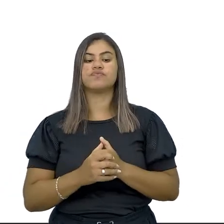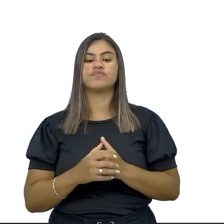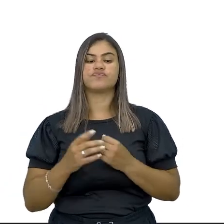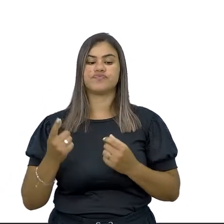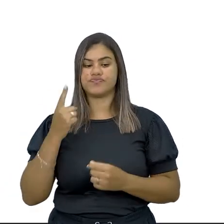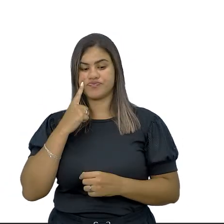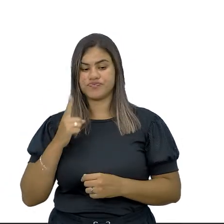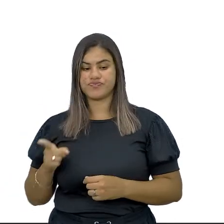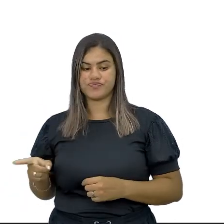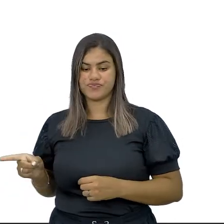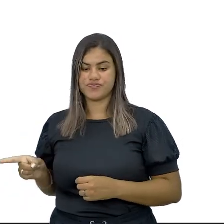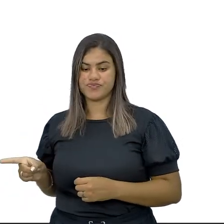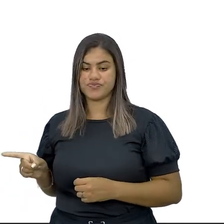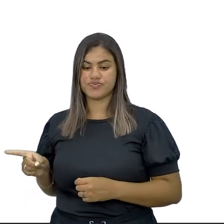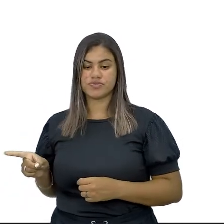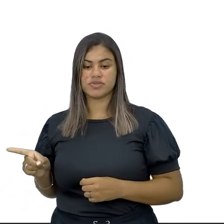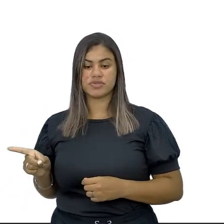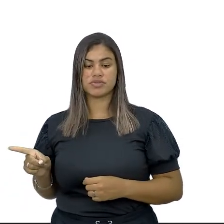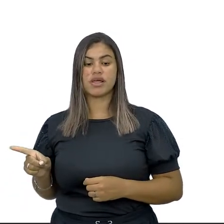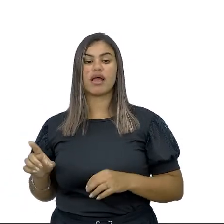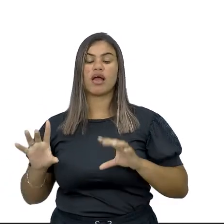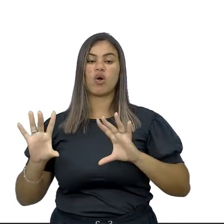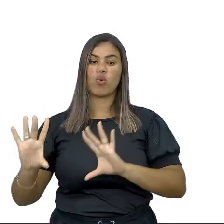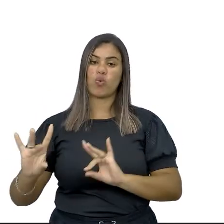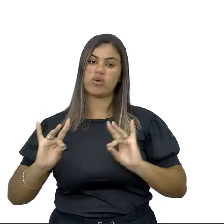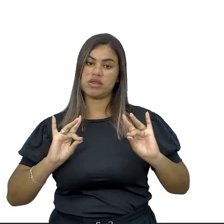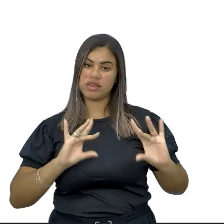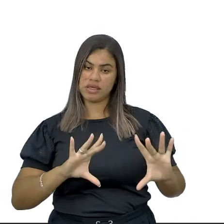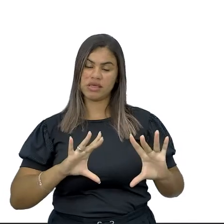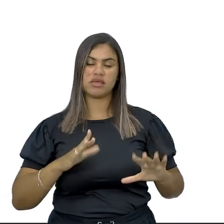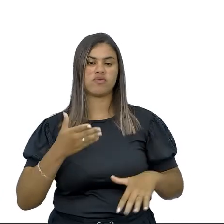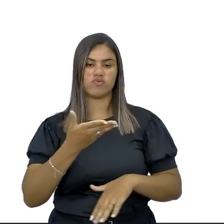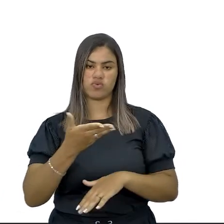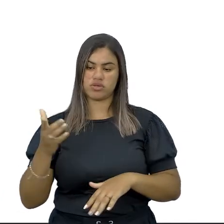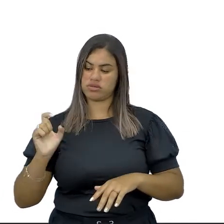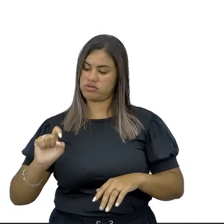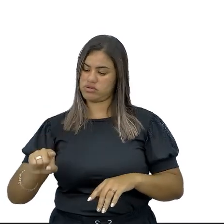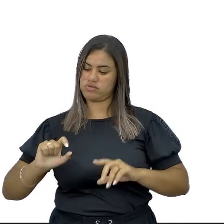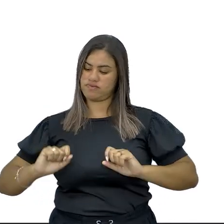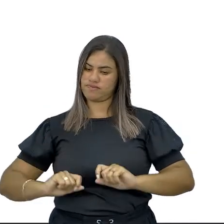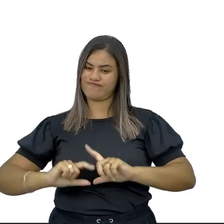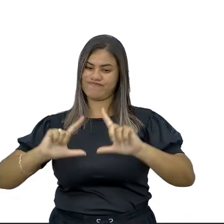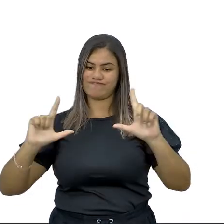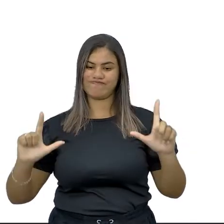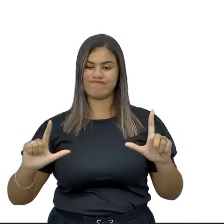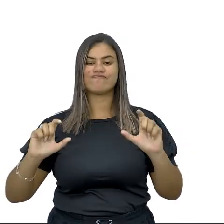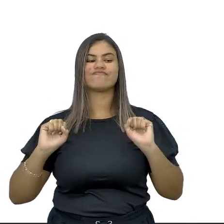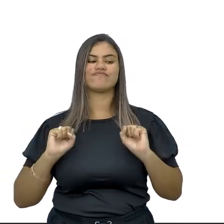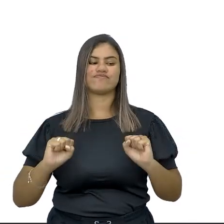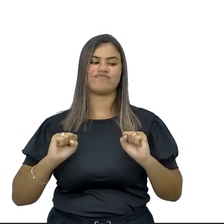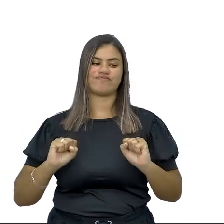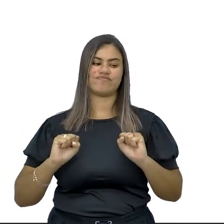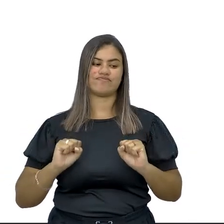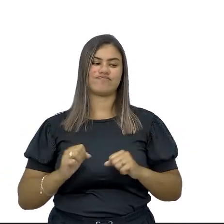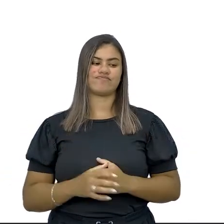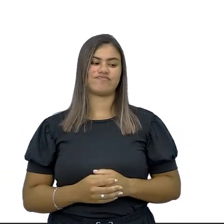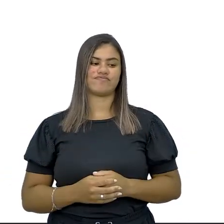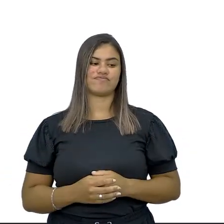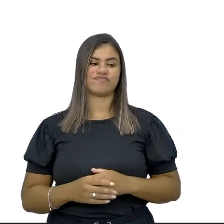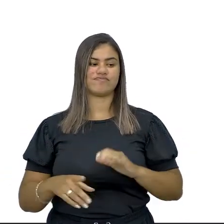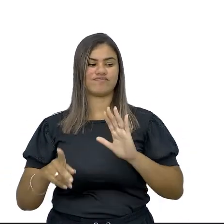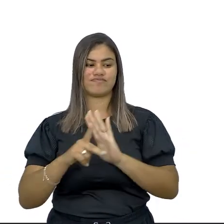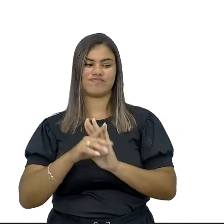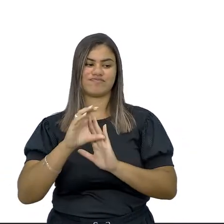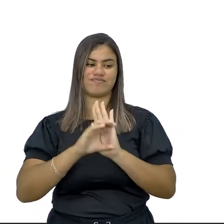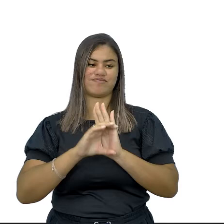link está disponível e vocês, né, podem acessar esses 2 volumes do Currículo